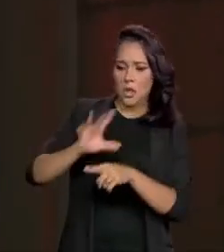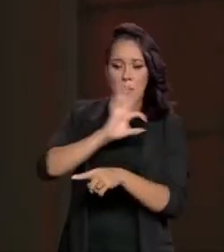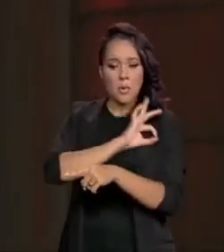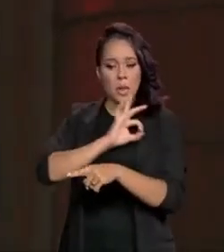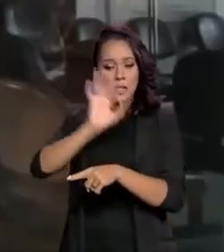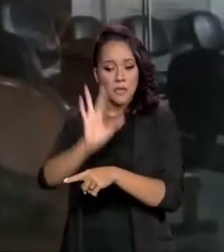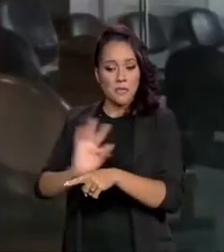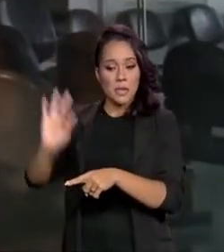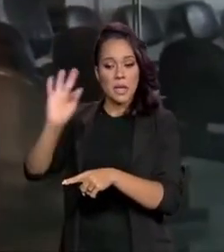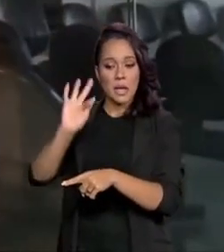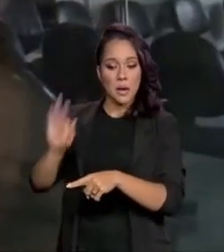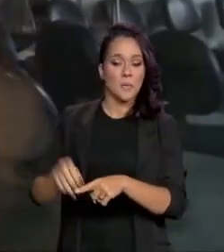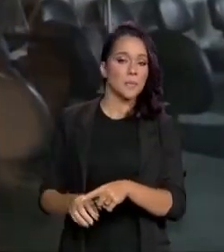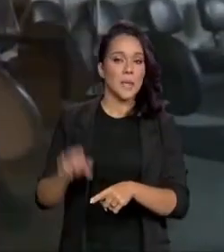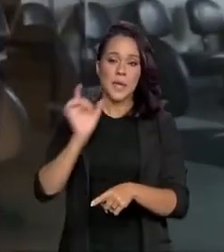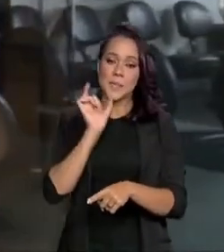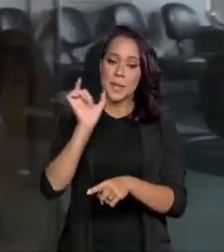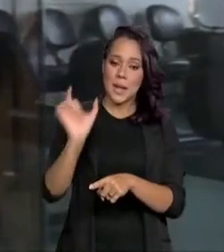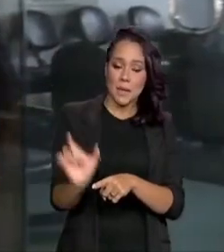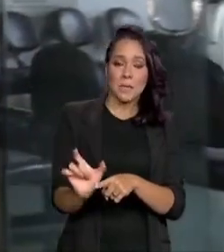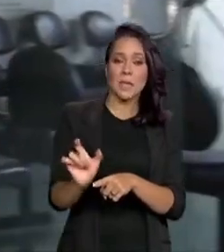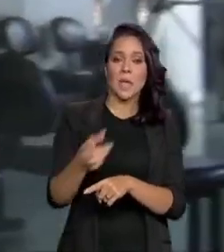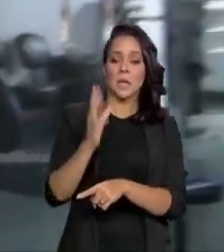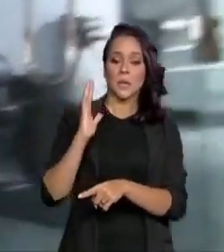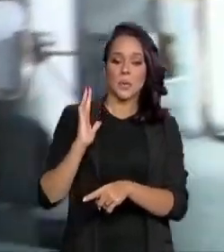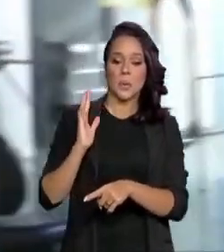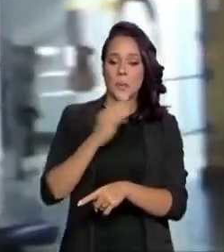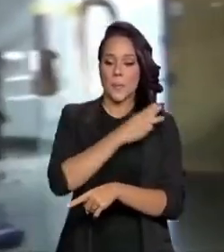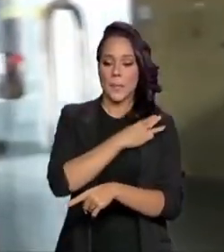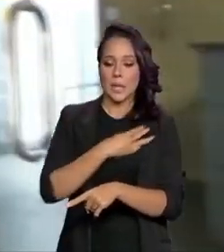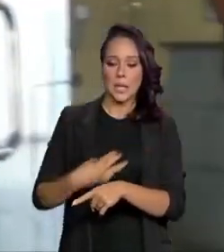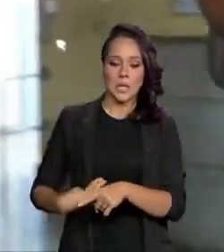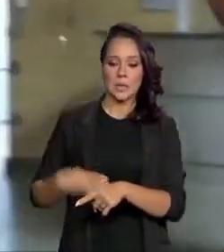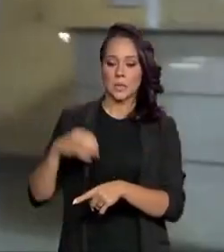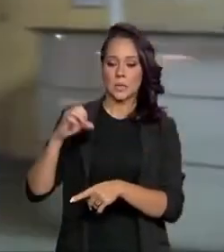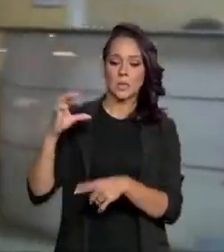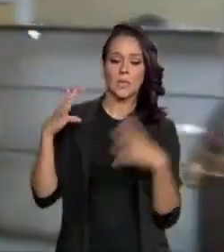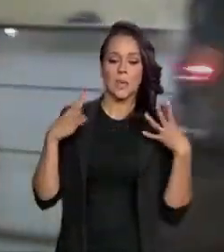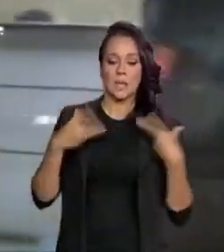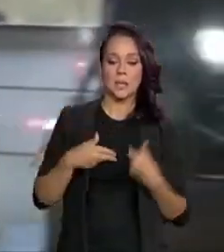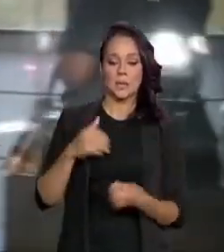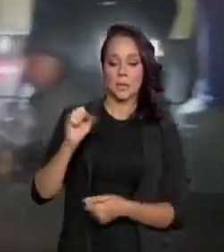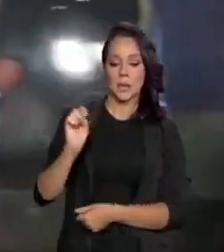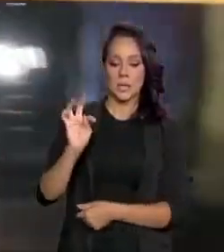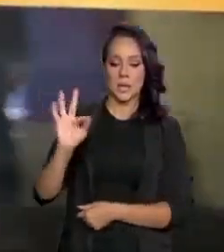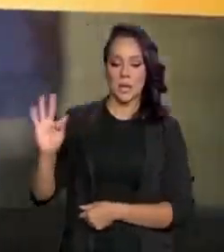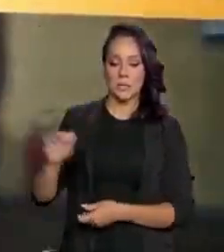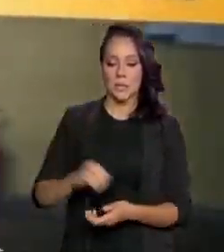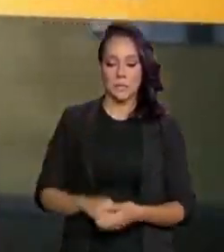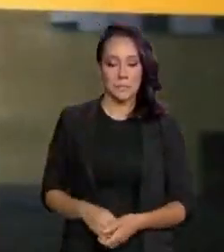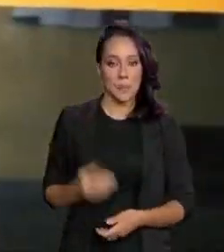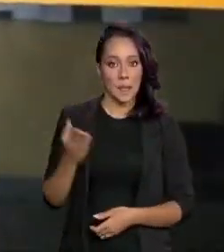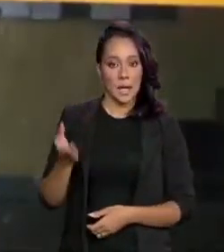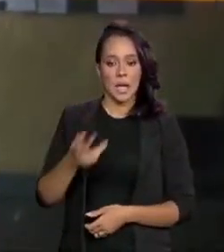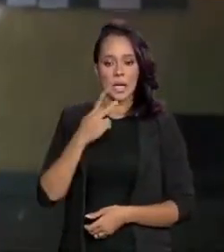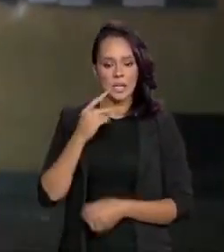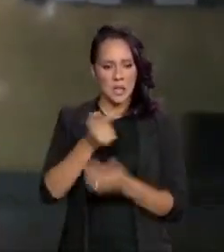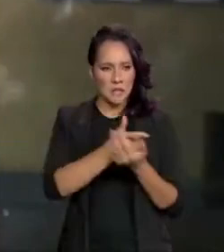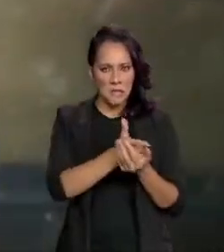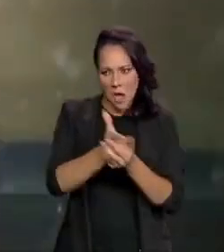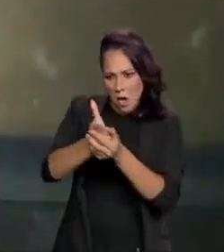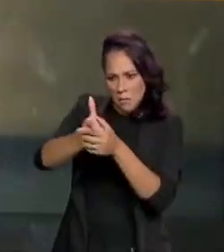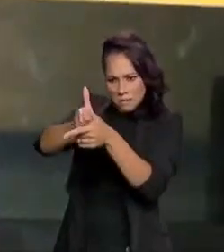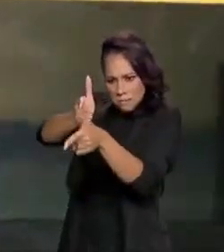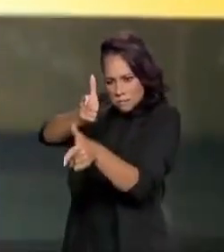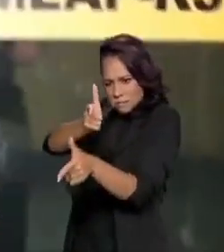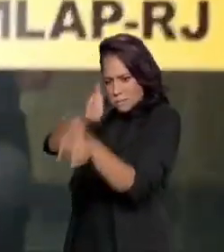Federal, nas palavras do ministro do Supremo Tribunal Federal. Jefferson reagiu com tiros de fuzil